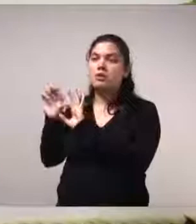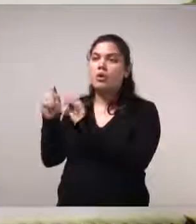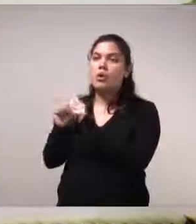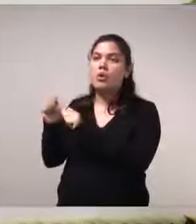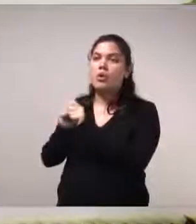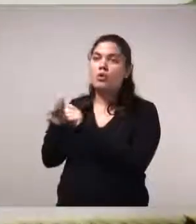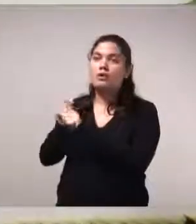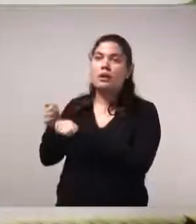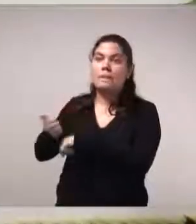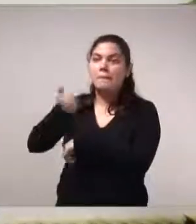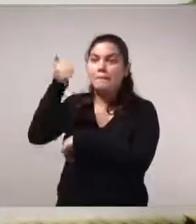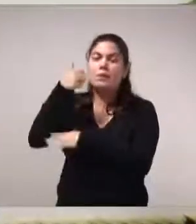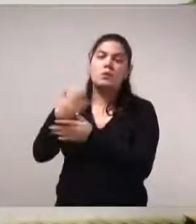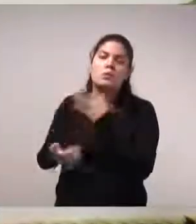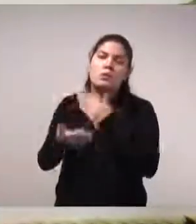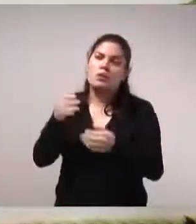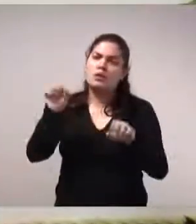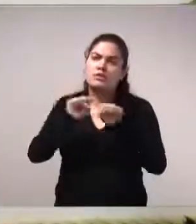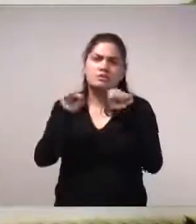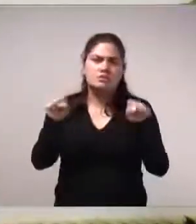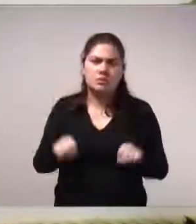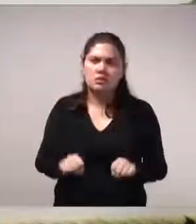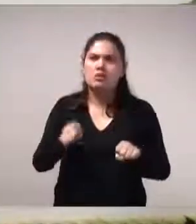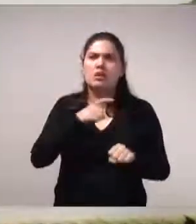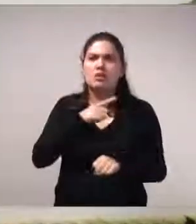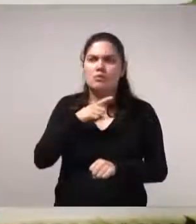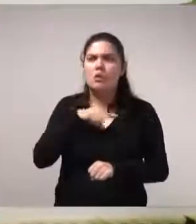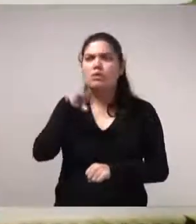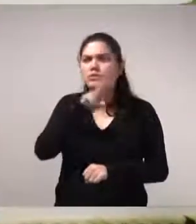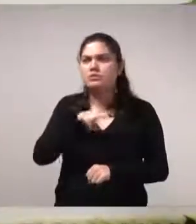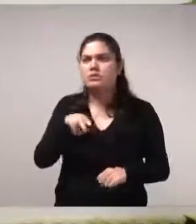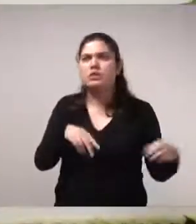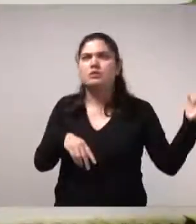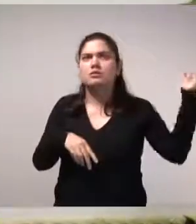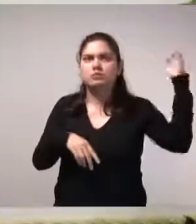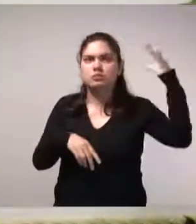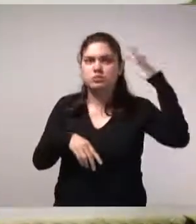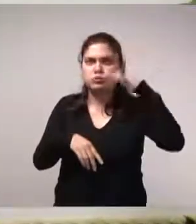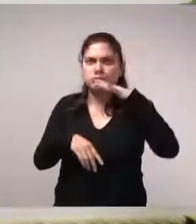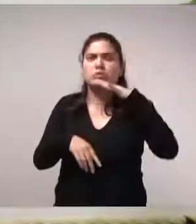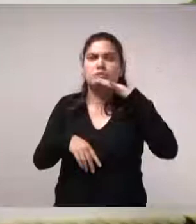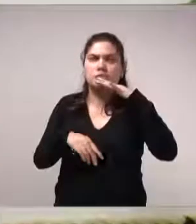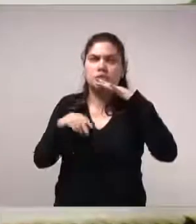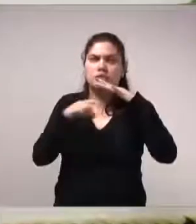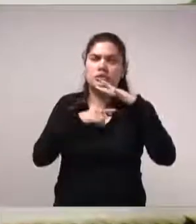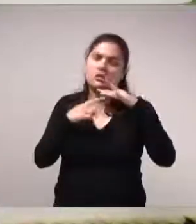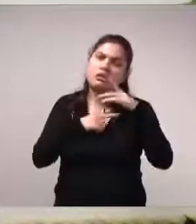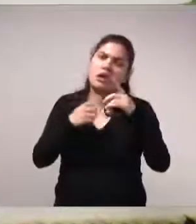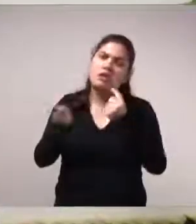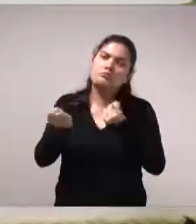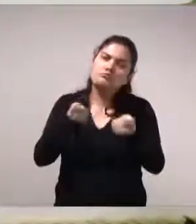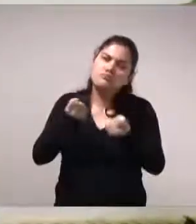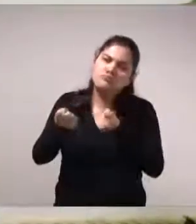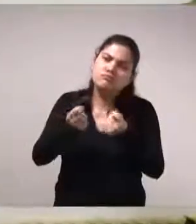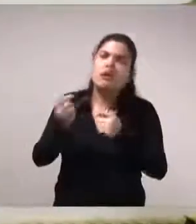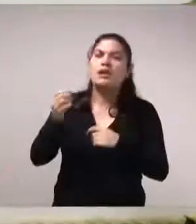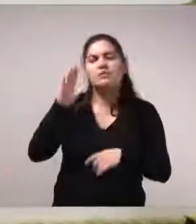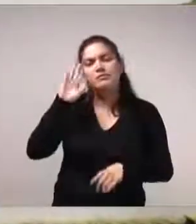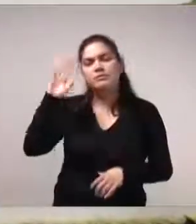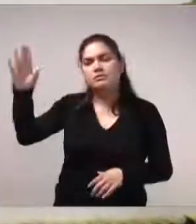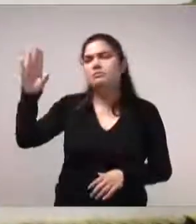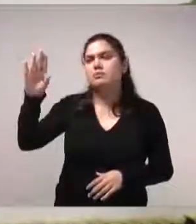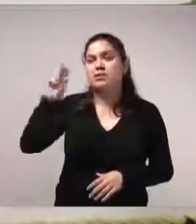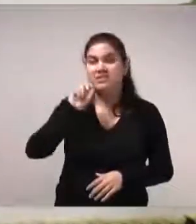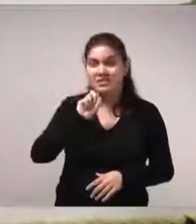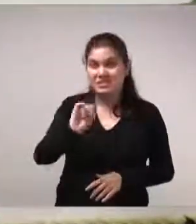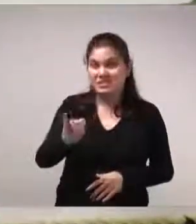e em qualquer sistema, na verdade, no uso da água, no ar-condicionado, na arquitetura, ter flexibilidade é fundamental. Se você não